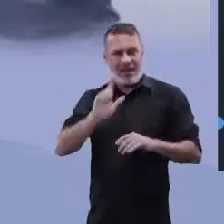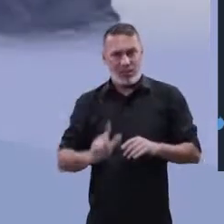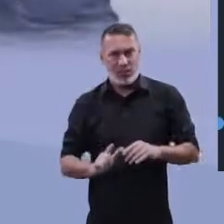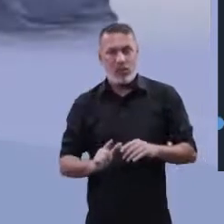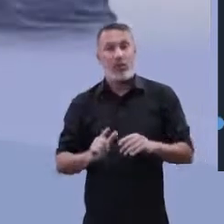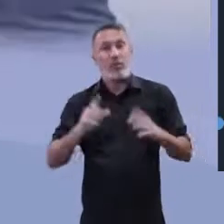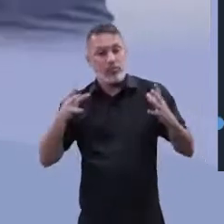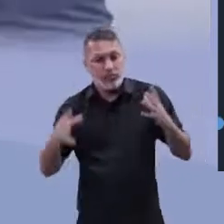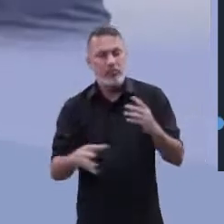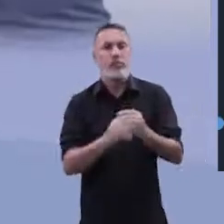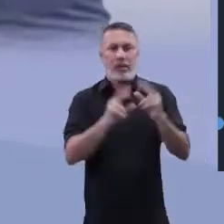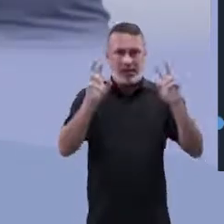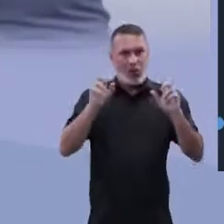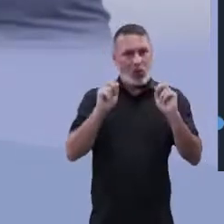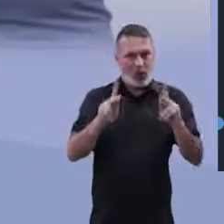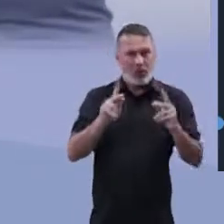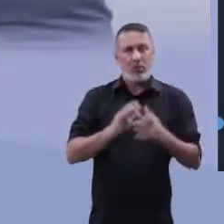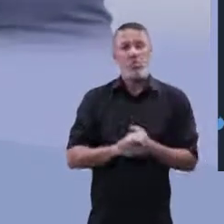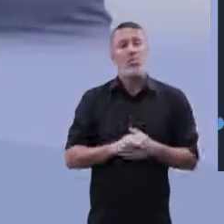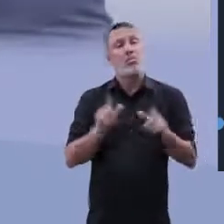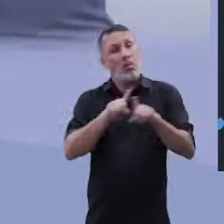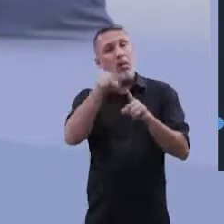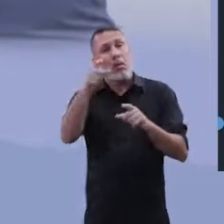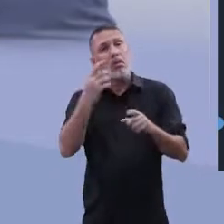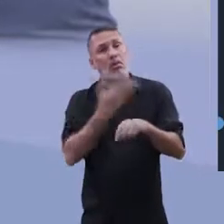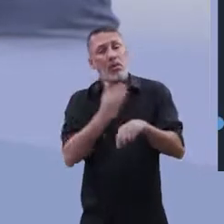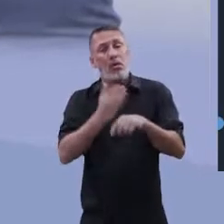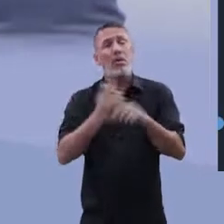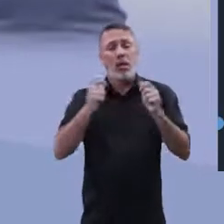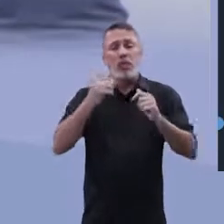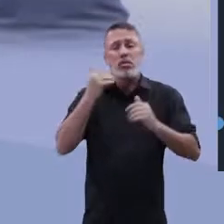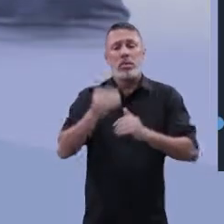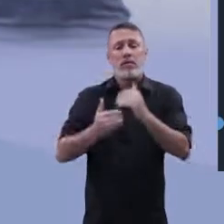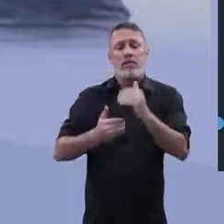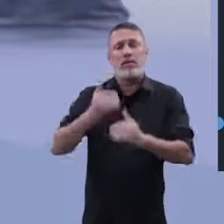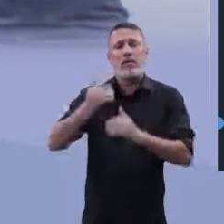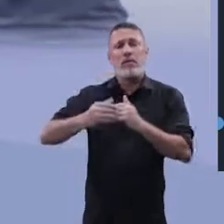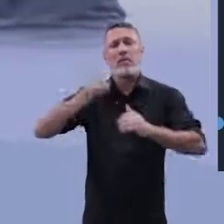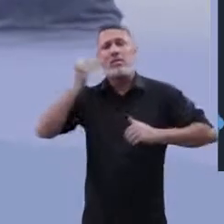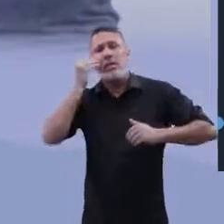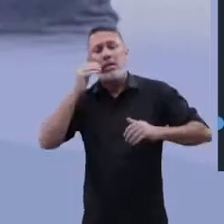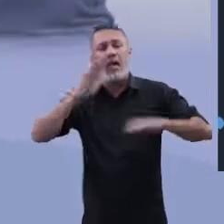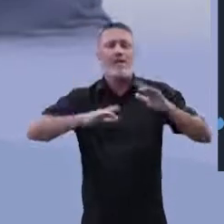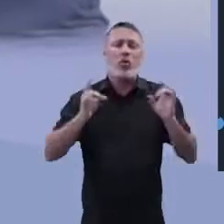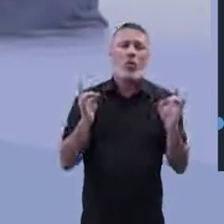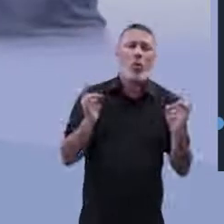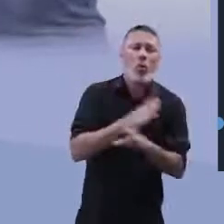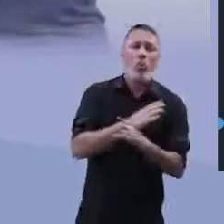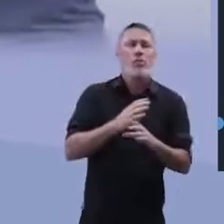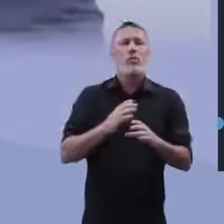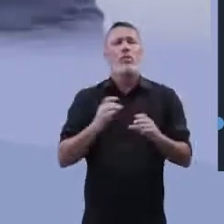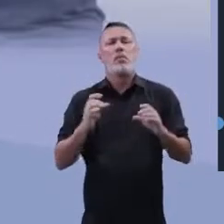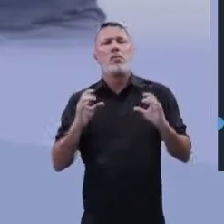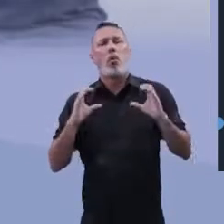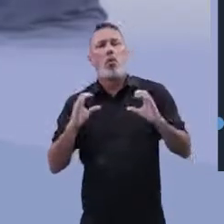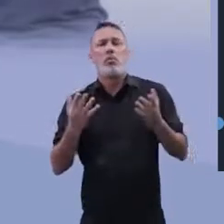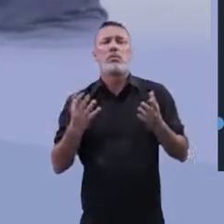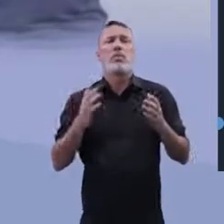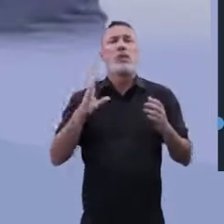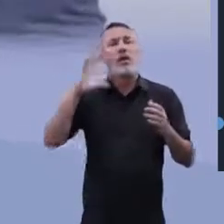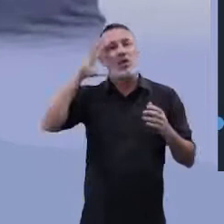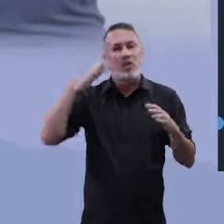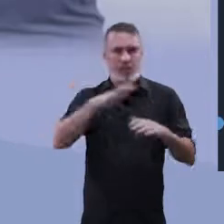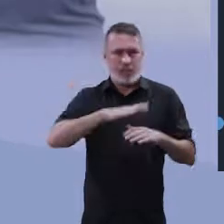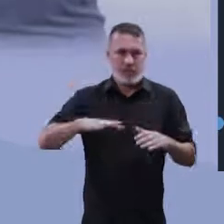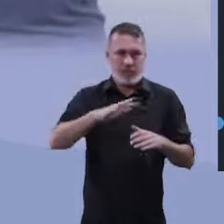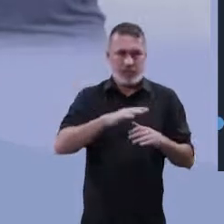literatura, e joga para a nossa temática. Ou faça um desenvolvimento, até mesmo apenas uma conclusão, como que você pode resolver